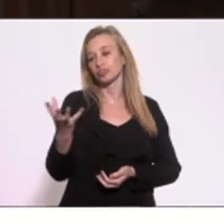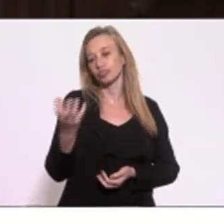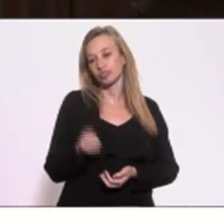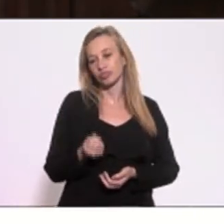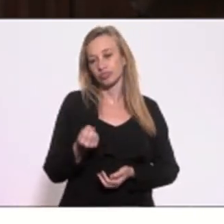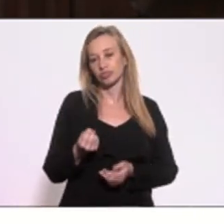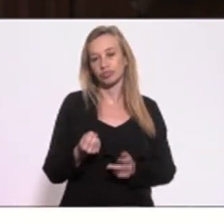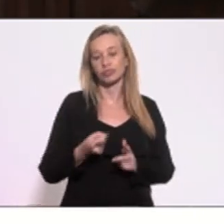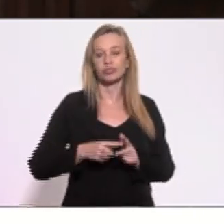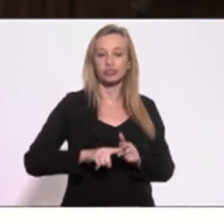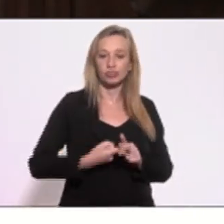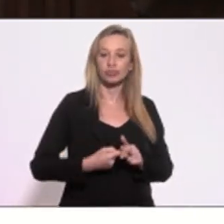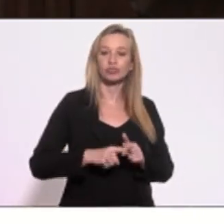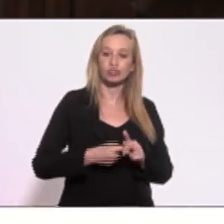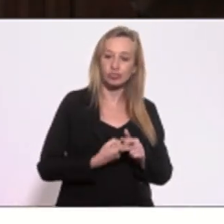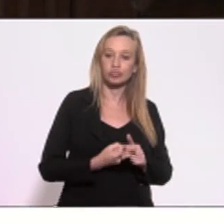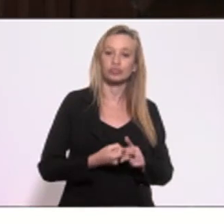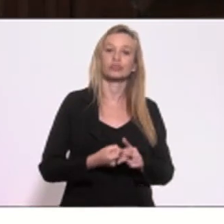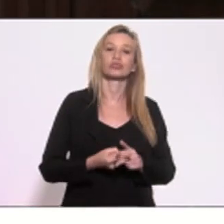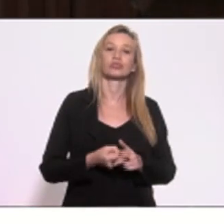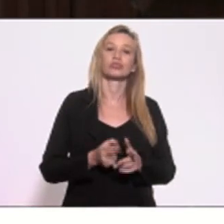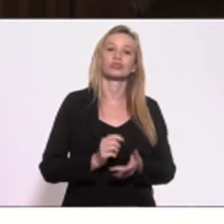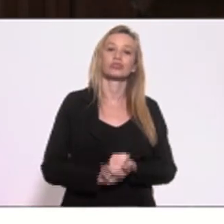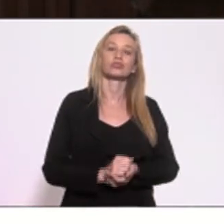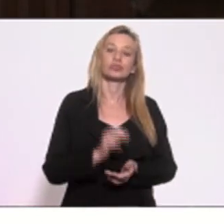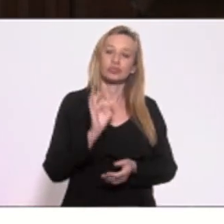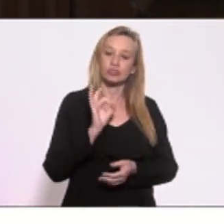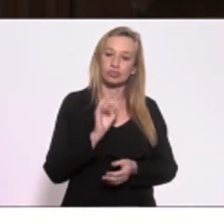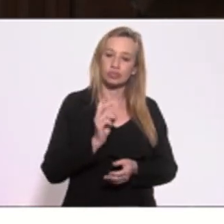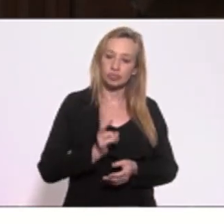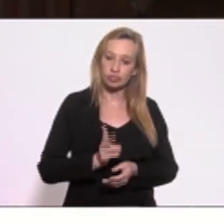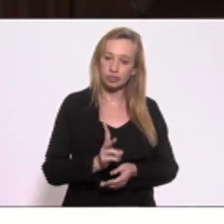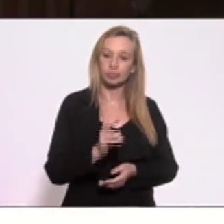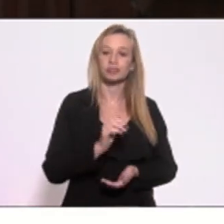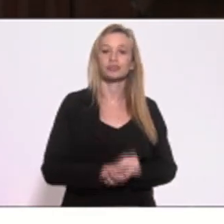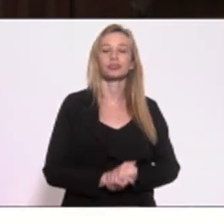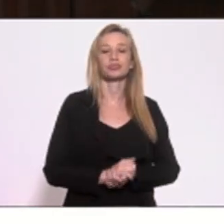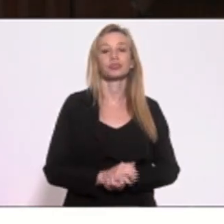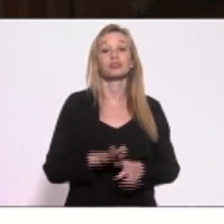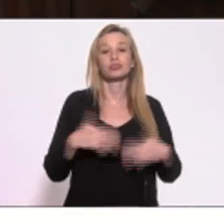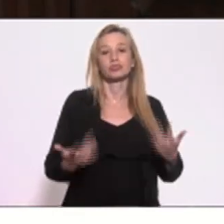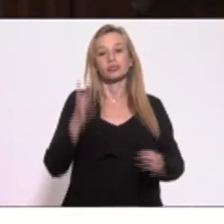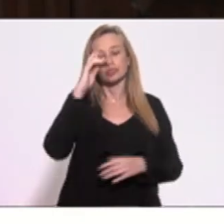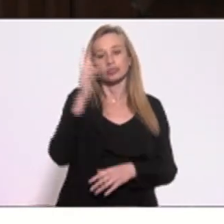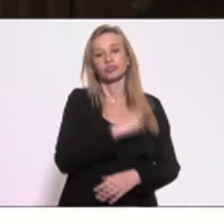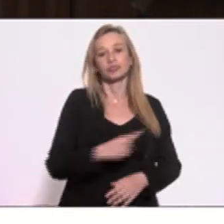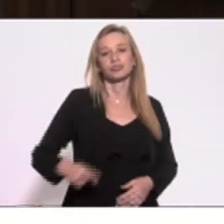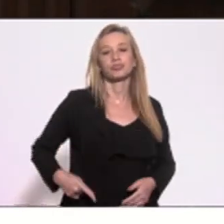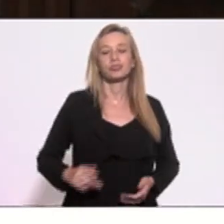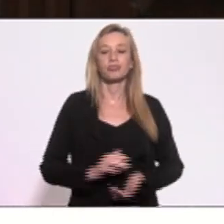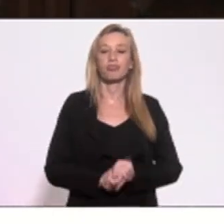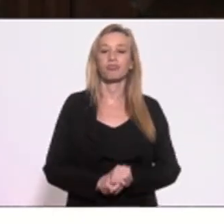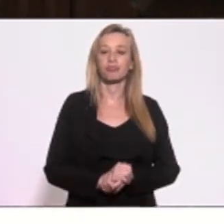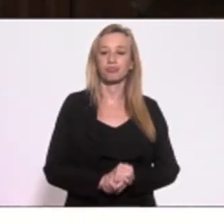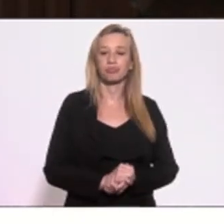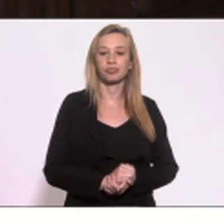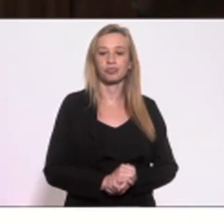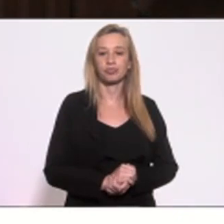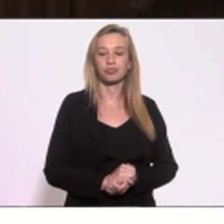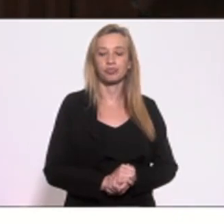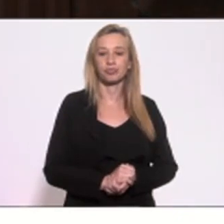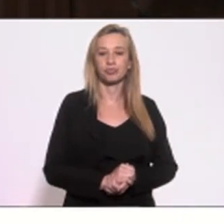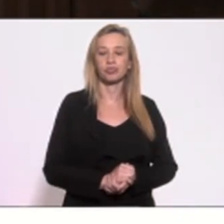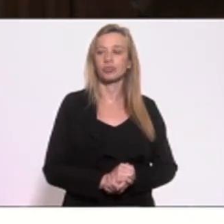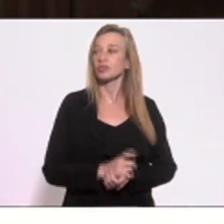recebendo manutenção corrente. Então, senhor presidente, é disso